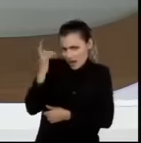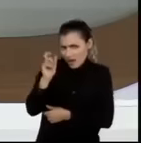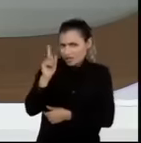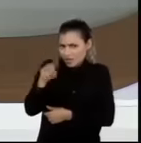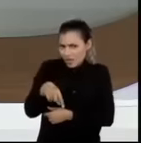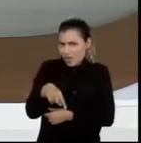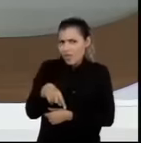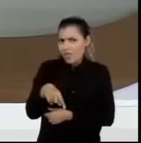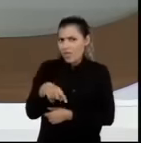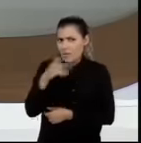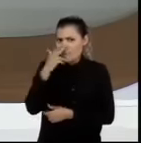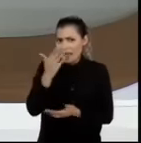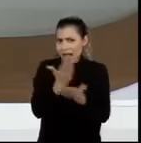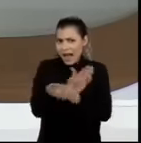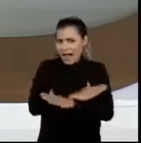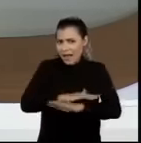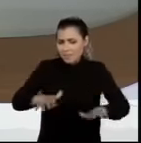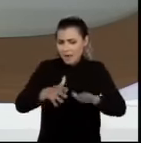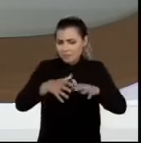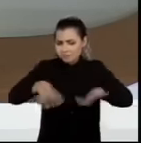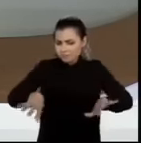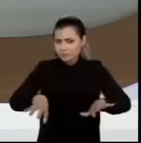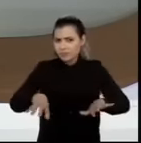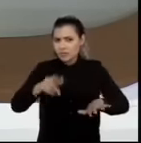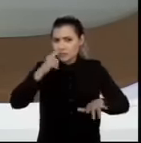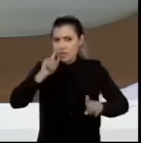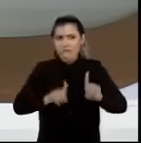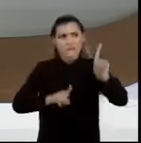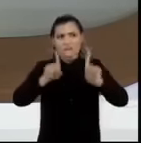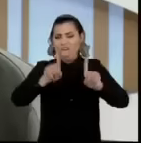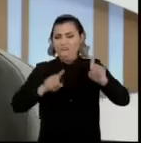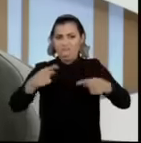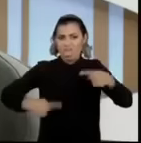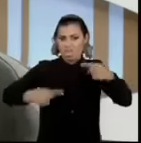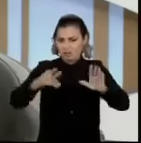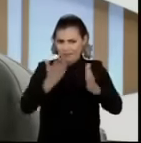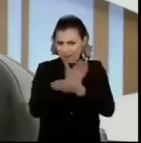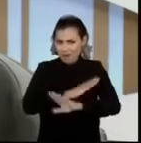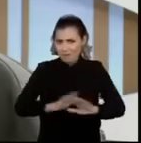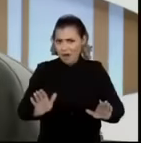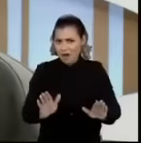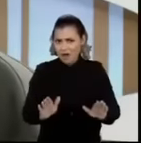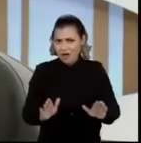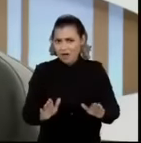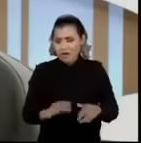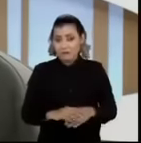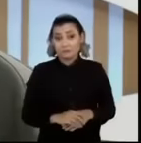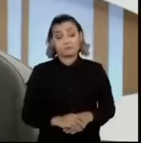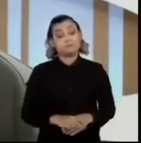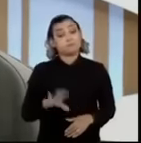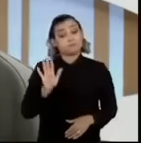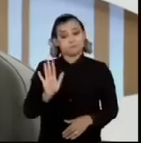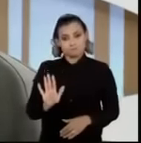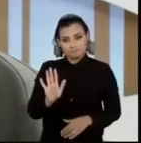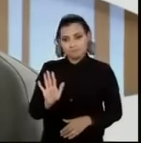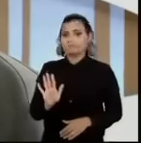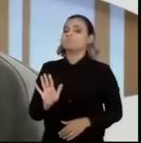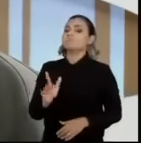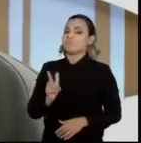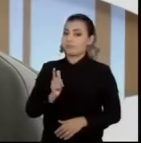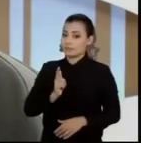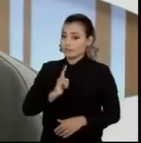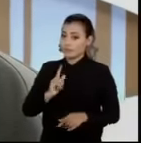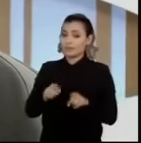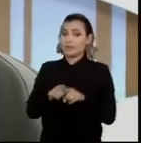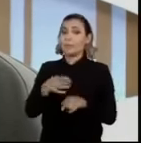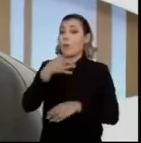consegue colocar uma pedra nesse tipo de disputa ou de debate? Bom, nesse aspecto, assim, as